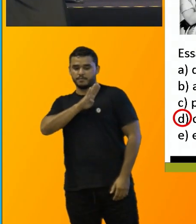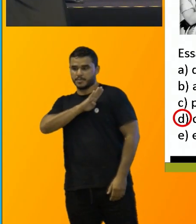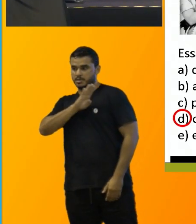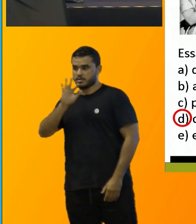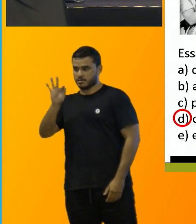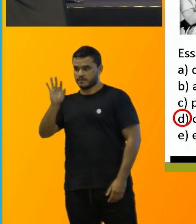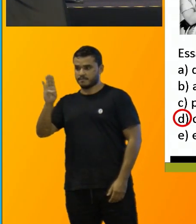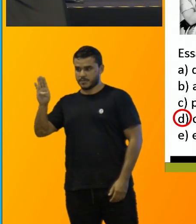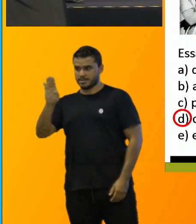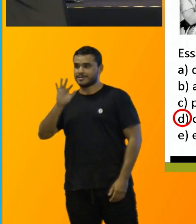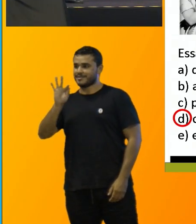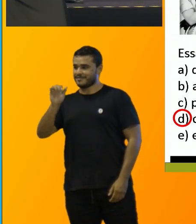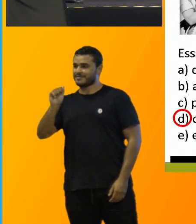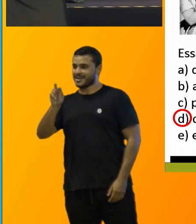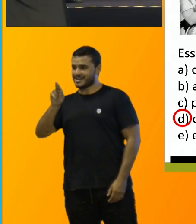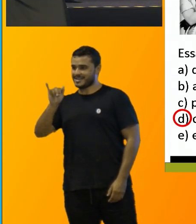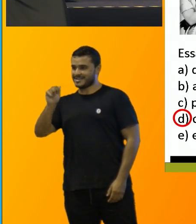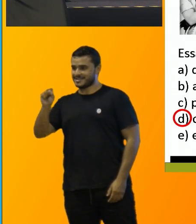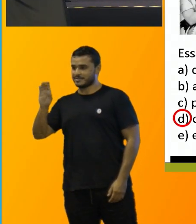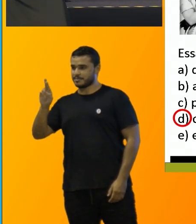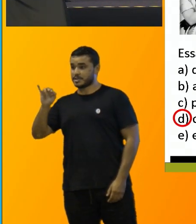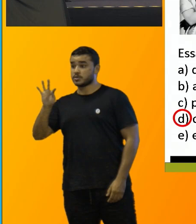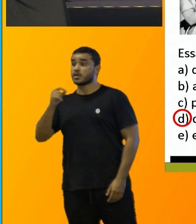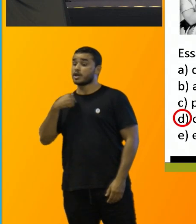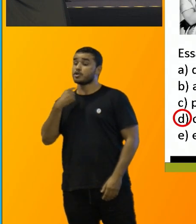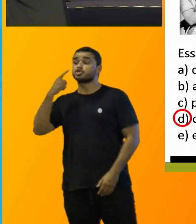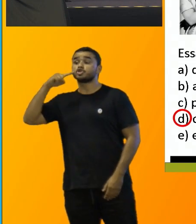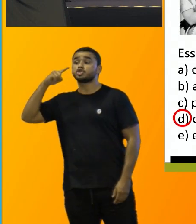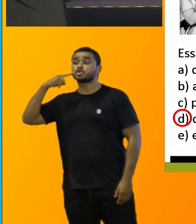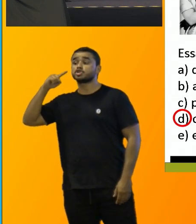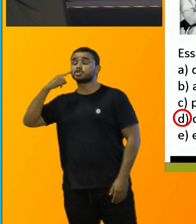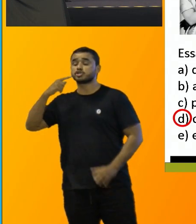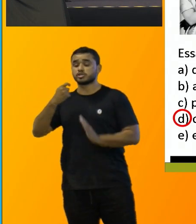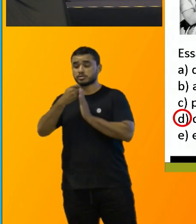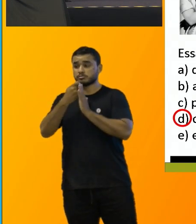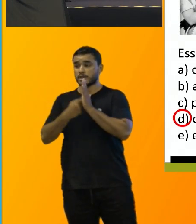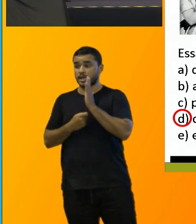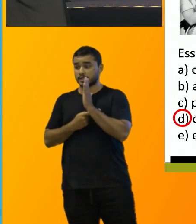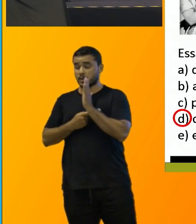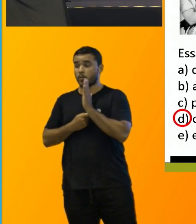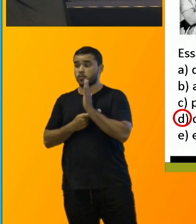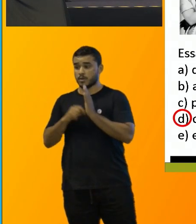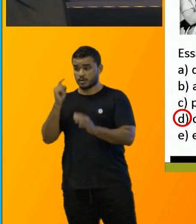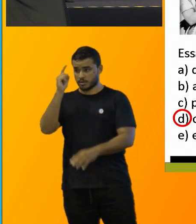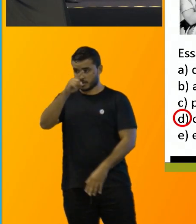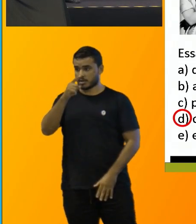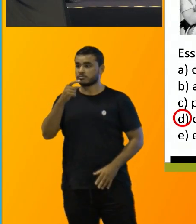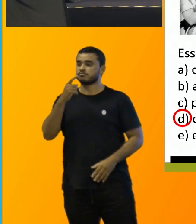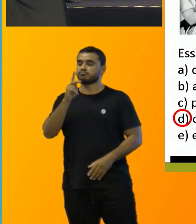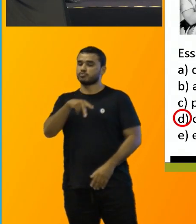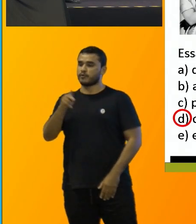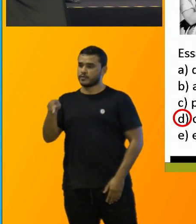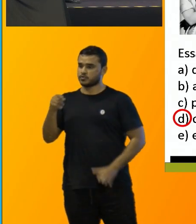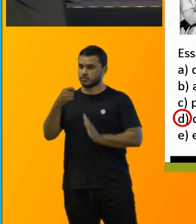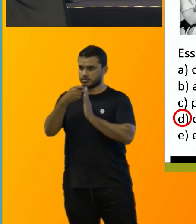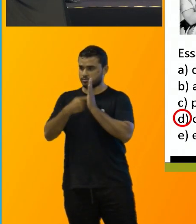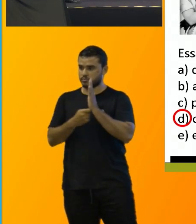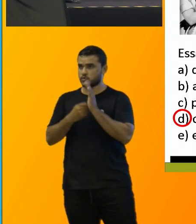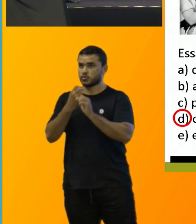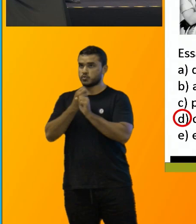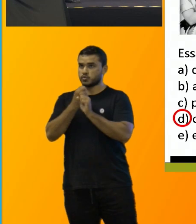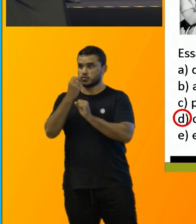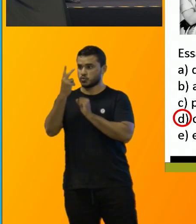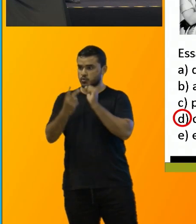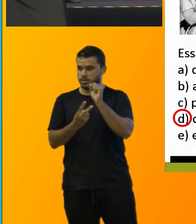Brito, como estagiário de redação. Lá estive como estagiário durante 2